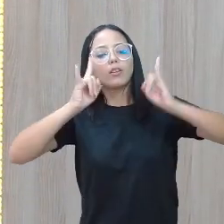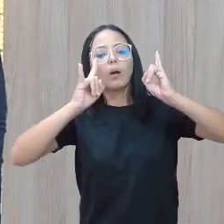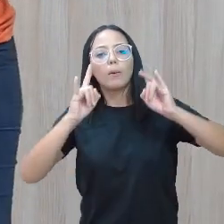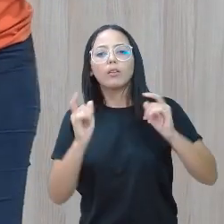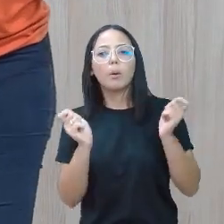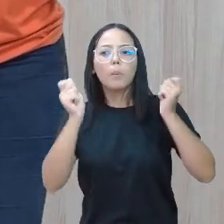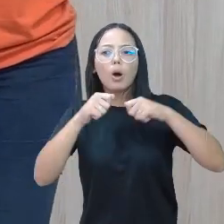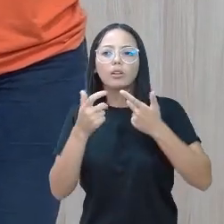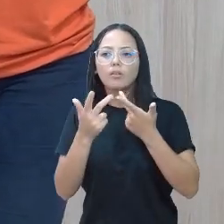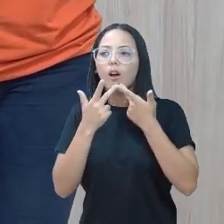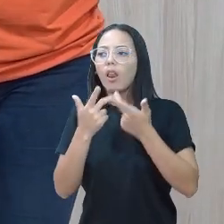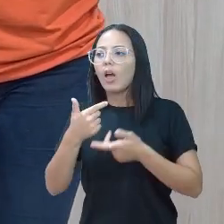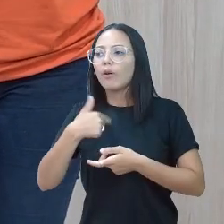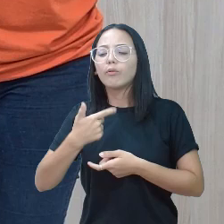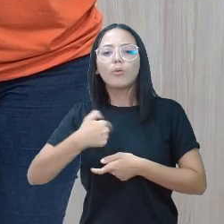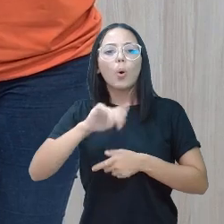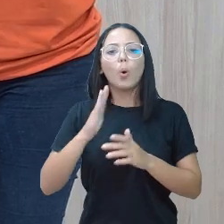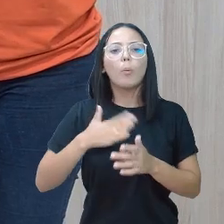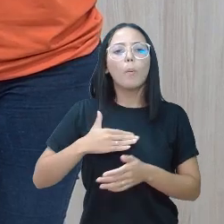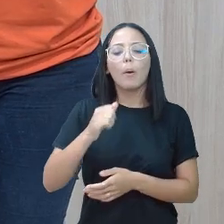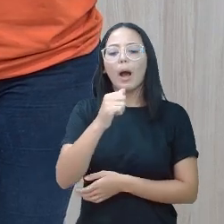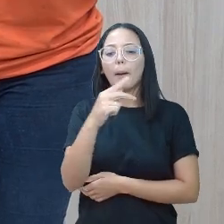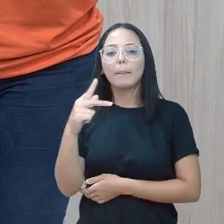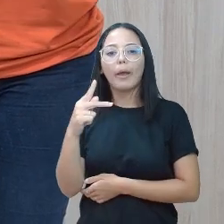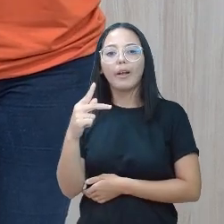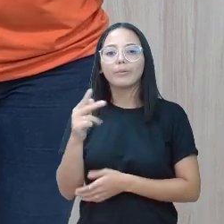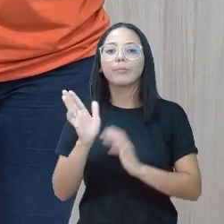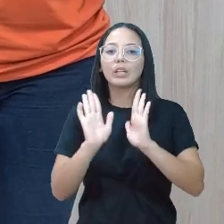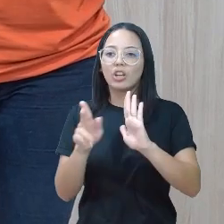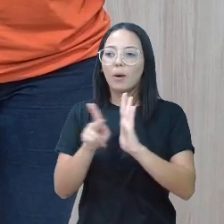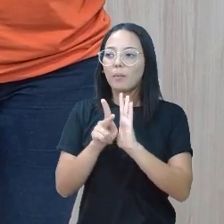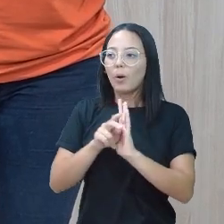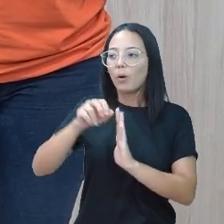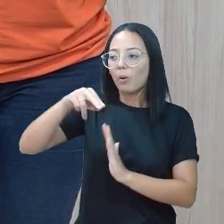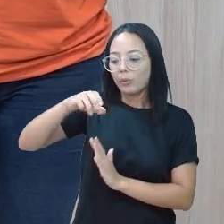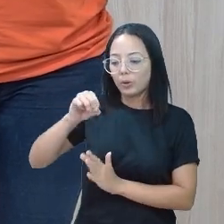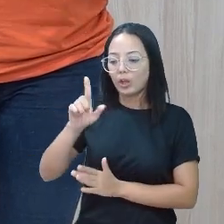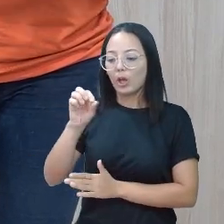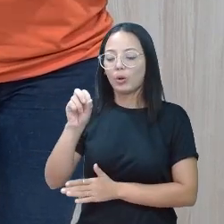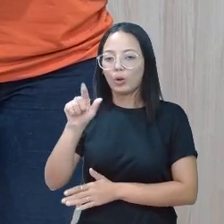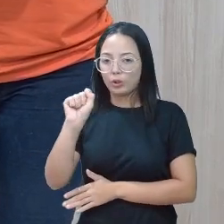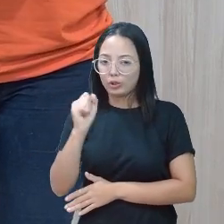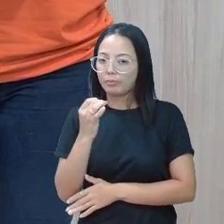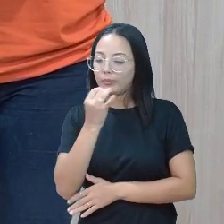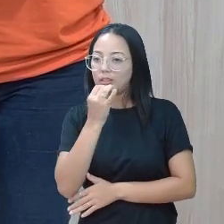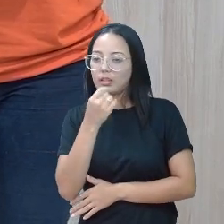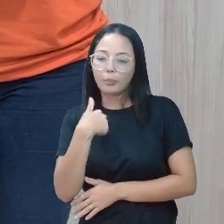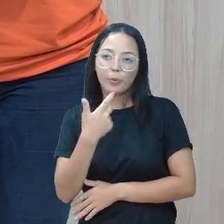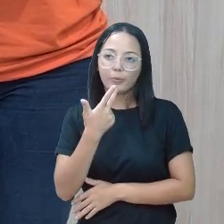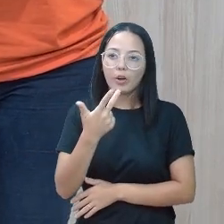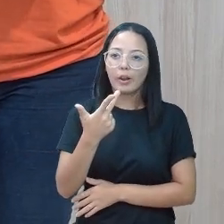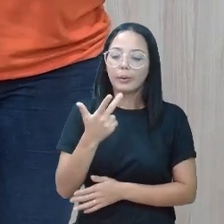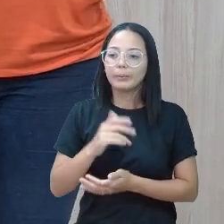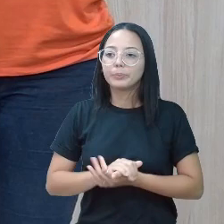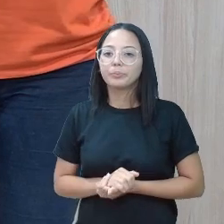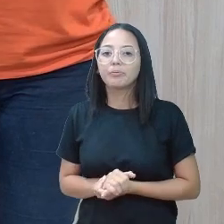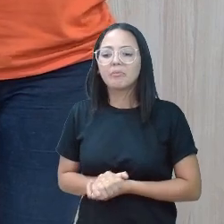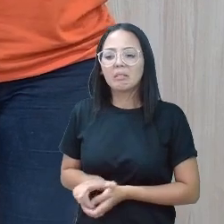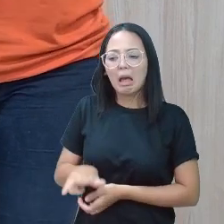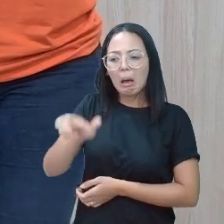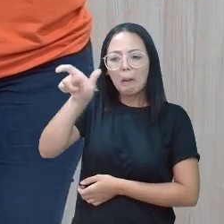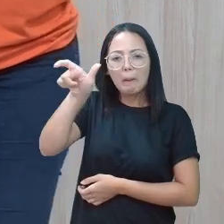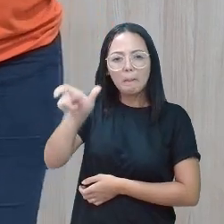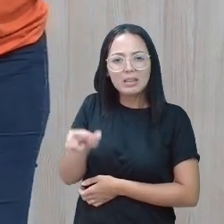eu posso dizer assim, eu vou para o meu AP. Então, isso aí já é um neologismo, não é? Vamos dizer assim,